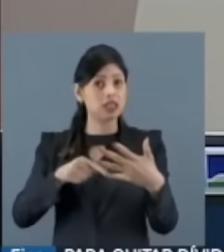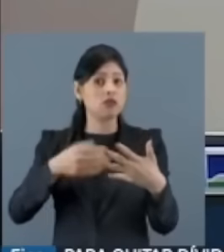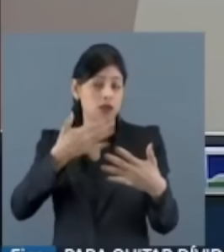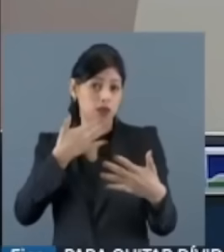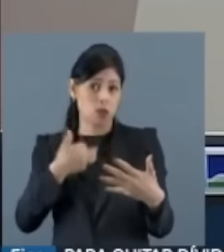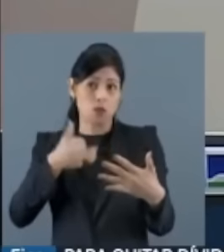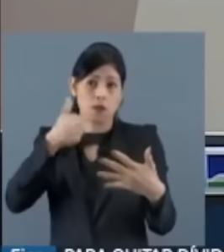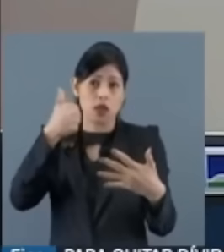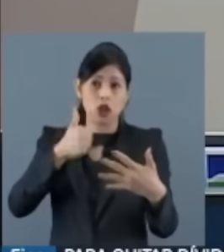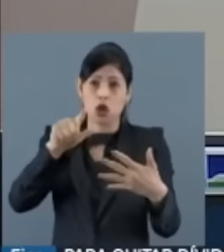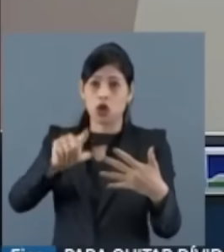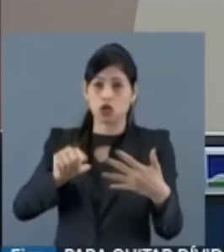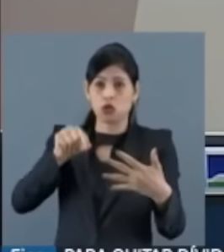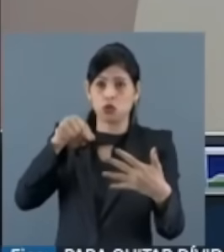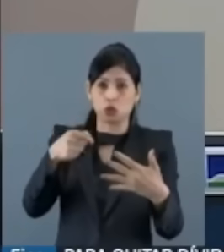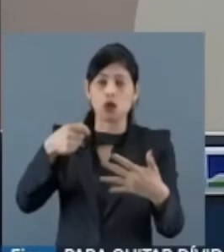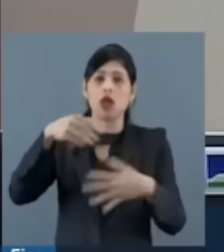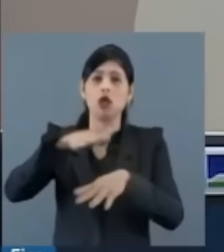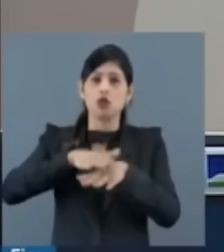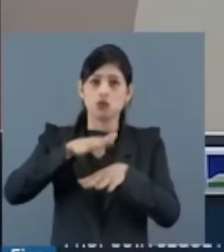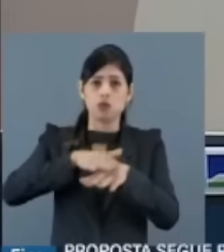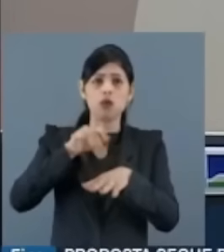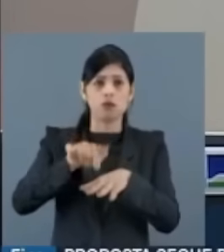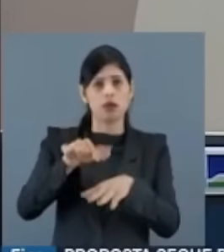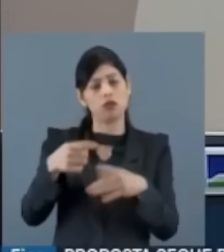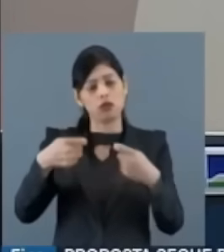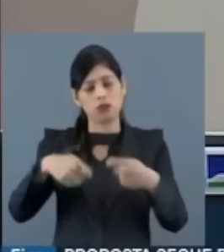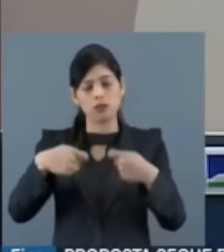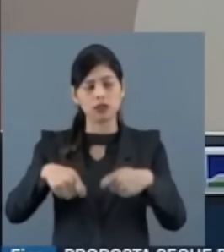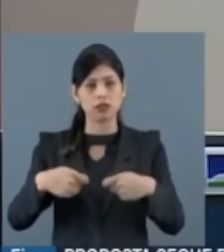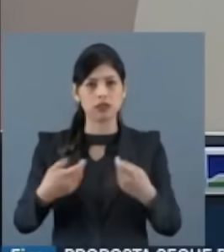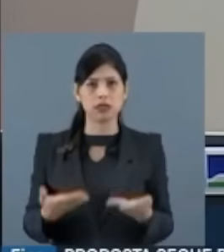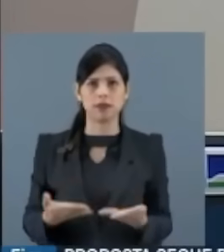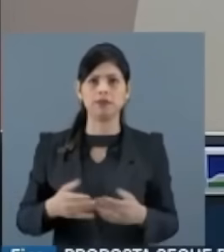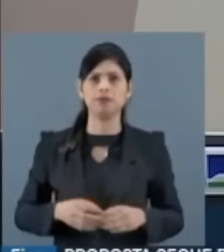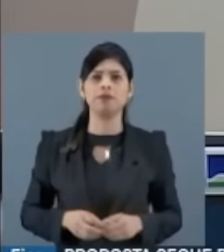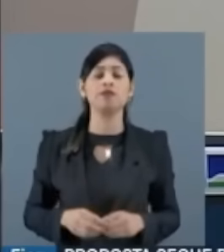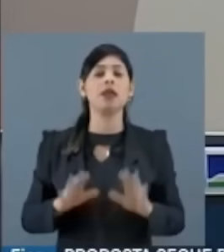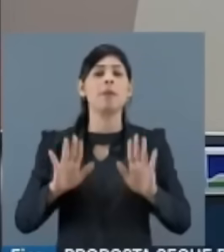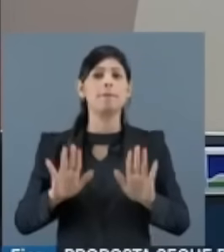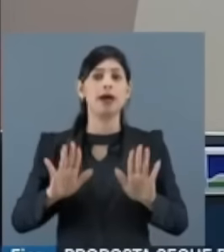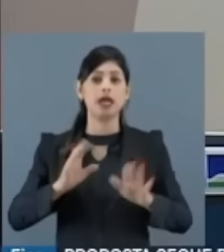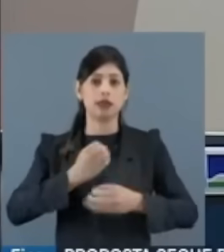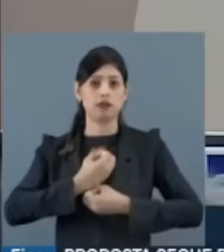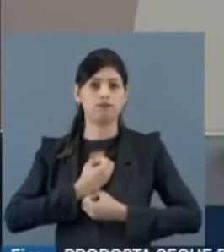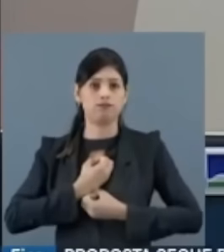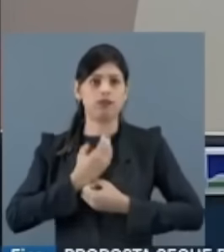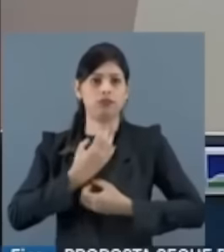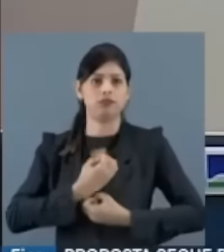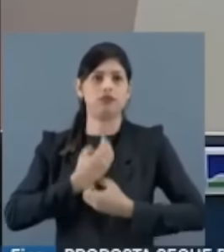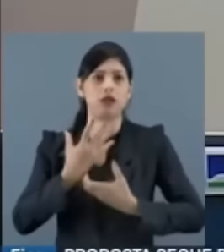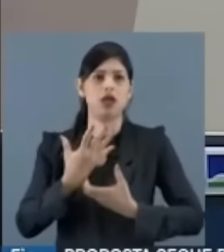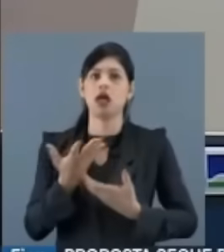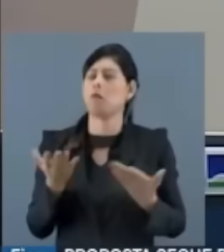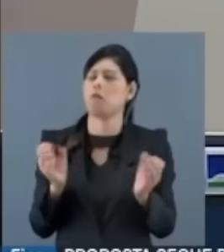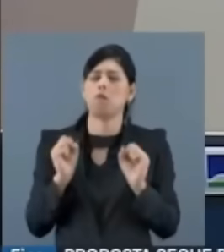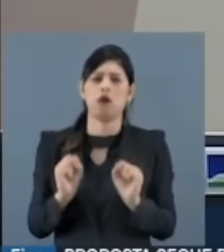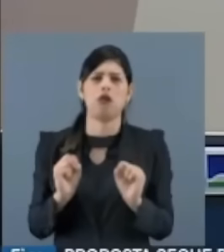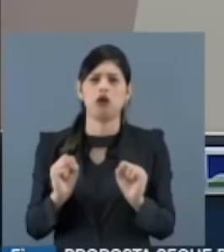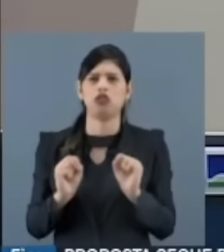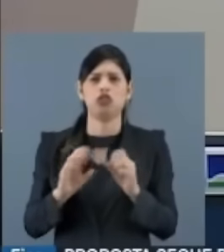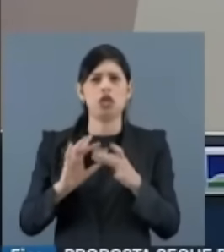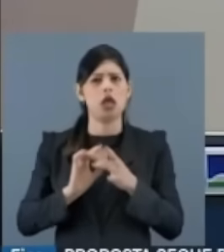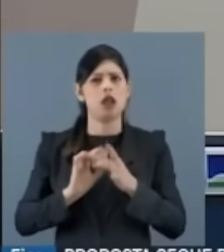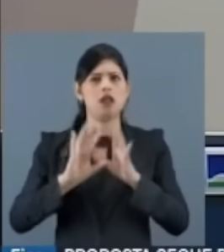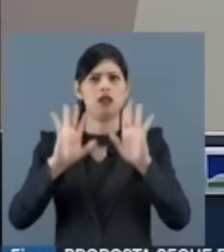predominante numa determinada situação e a liberdade de expressão portanto não é plena e a